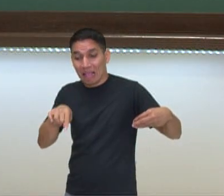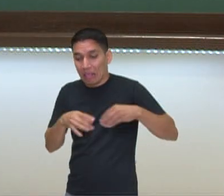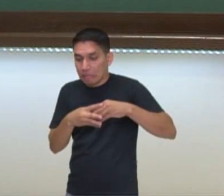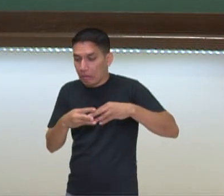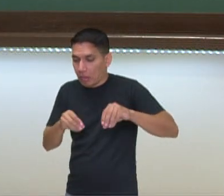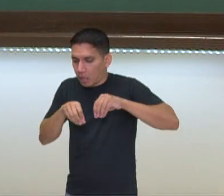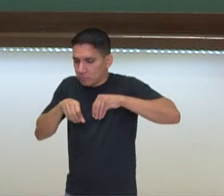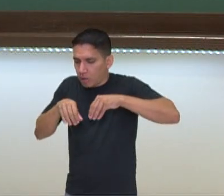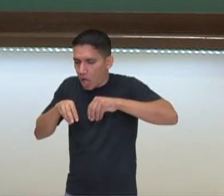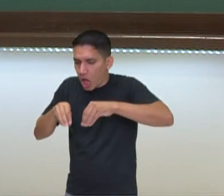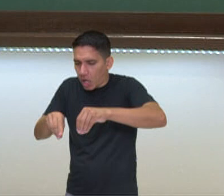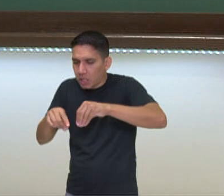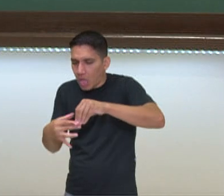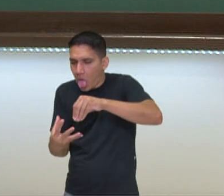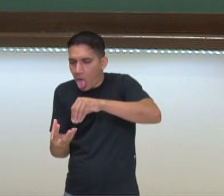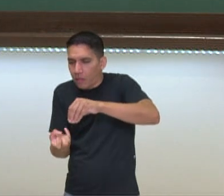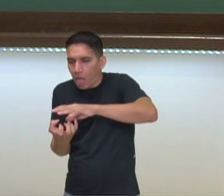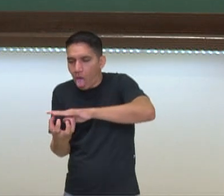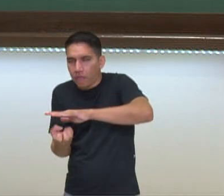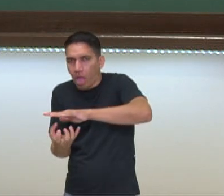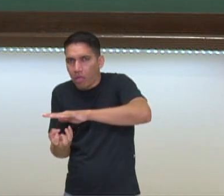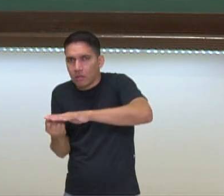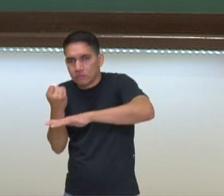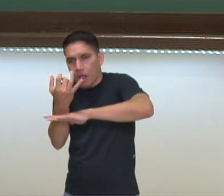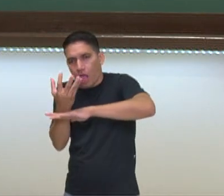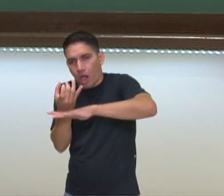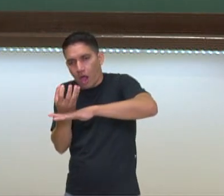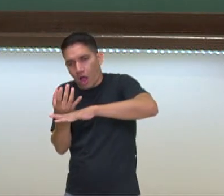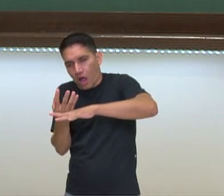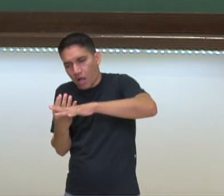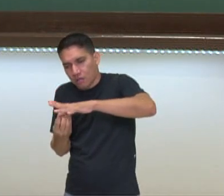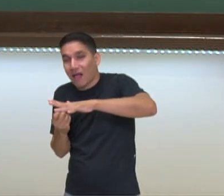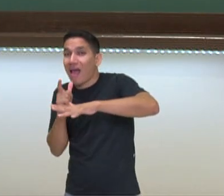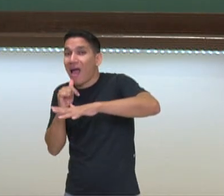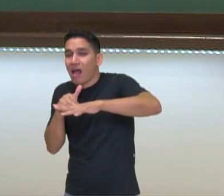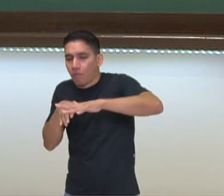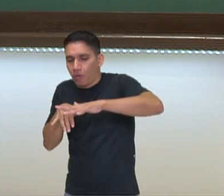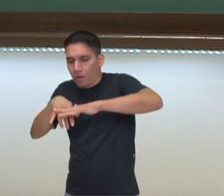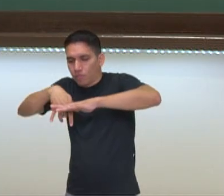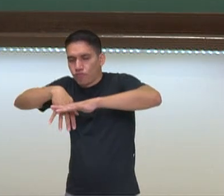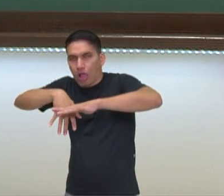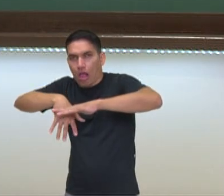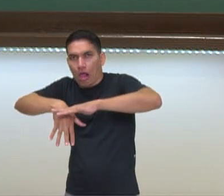e chegando até o lençol freático, contaminando todos os cursos de água ali